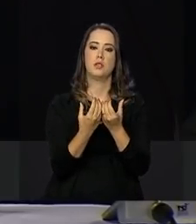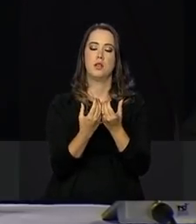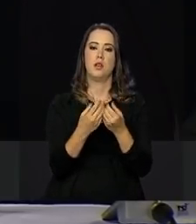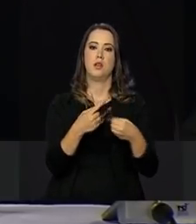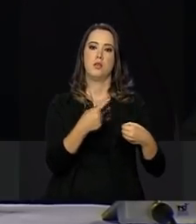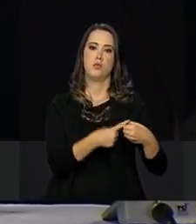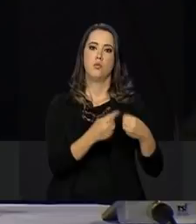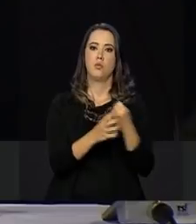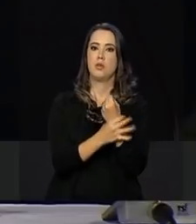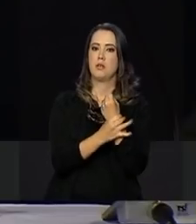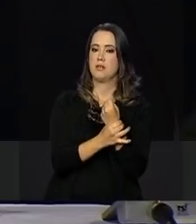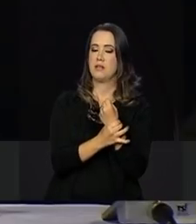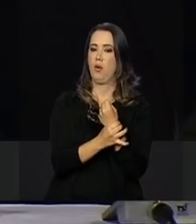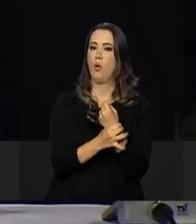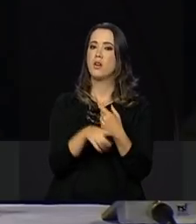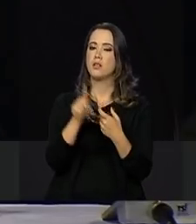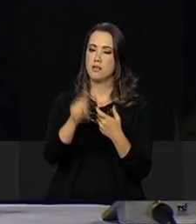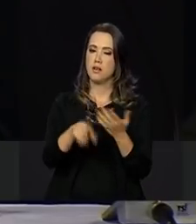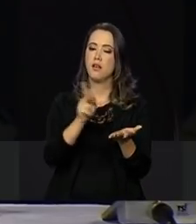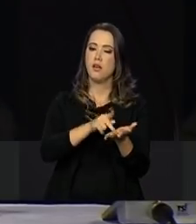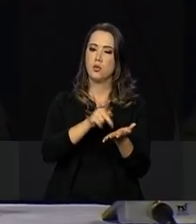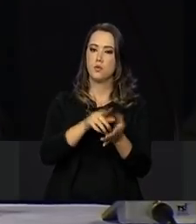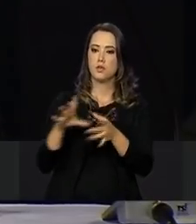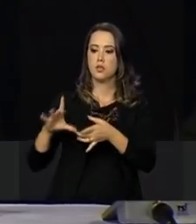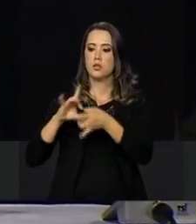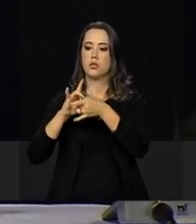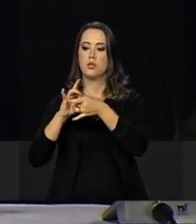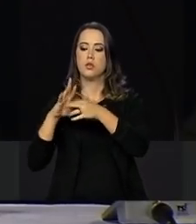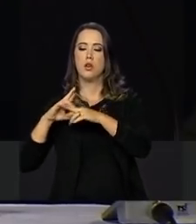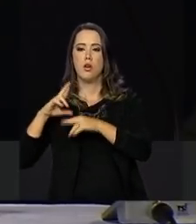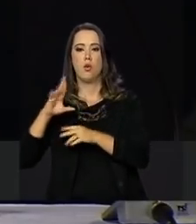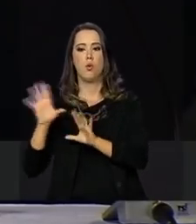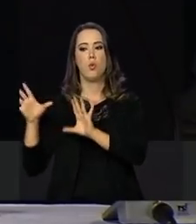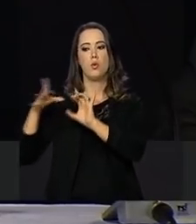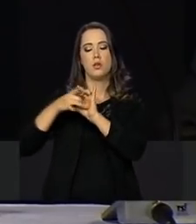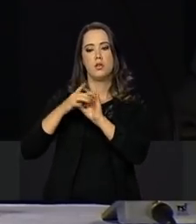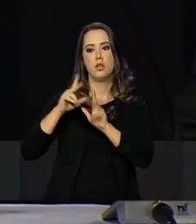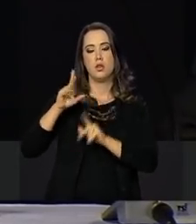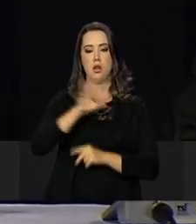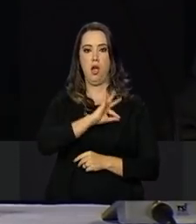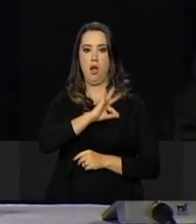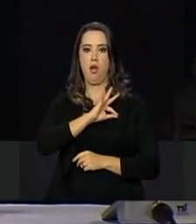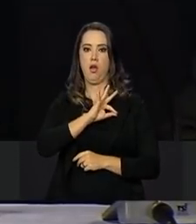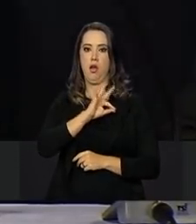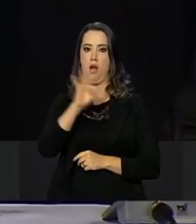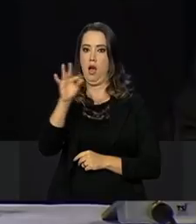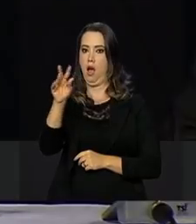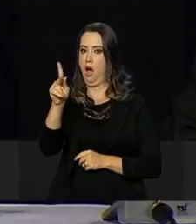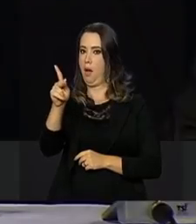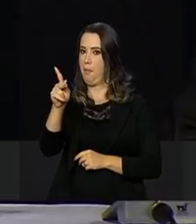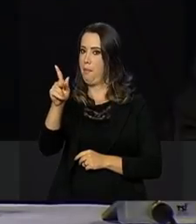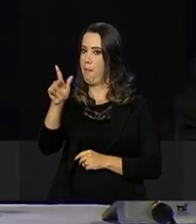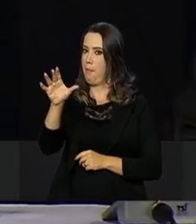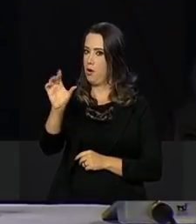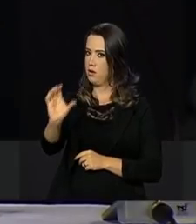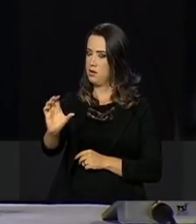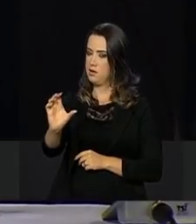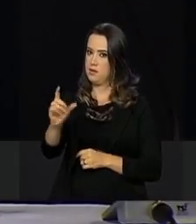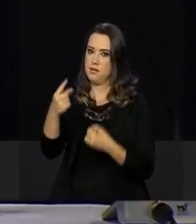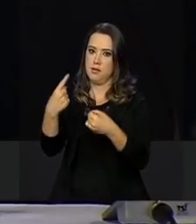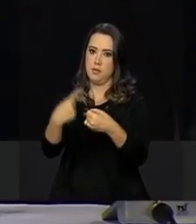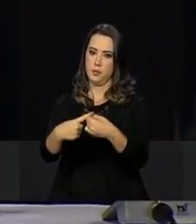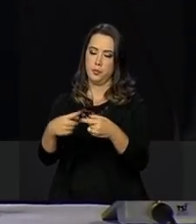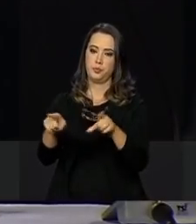Segurança, que se tratava, na verdade, da integração da autoridade da Polícia Civil, do bairro ou da